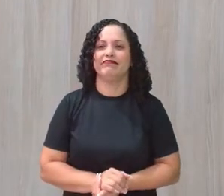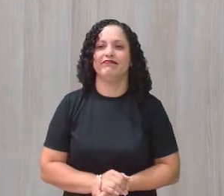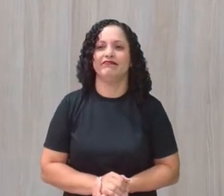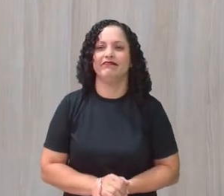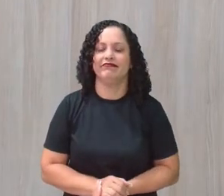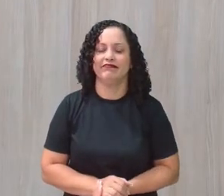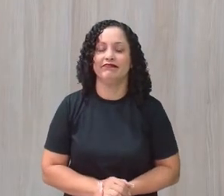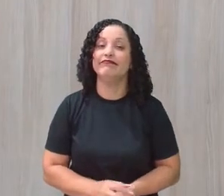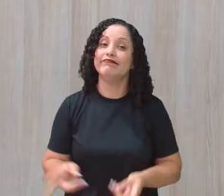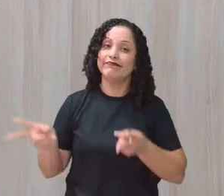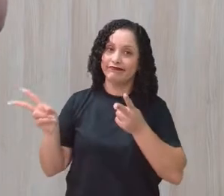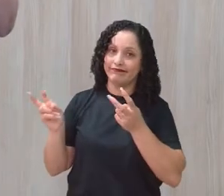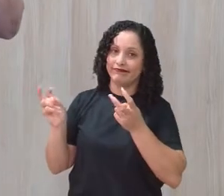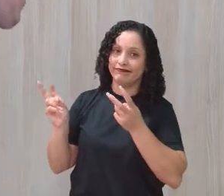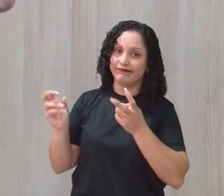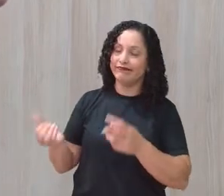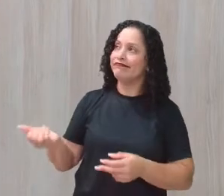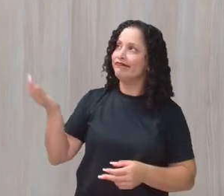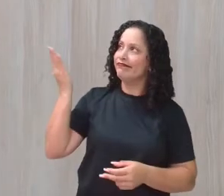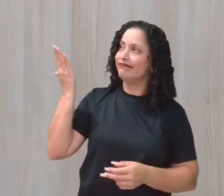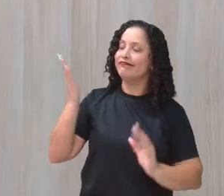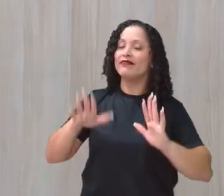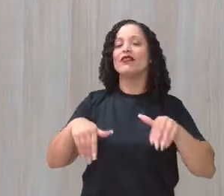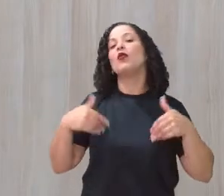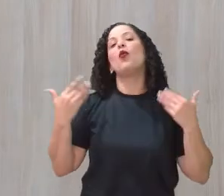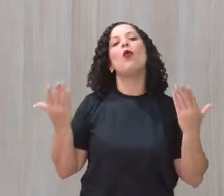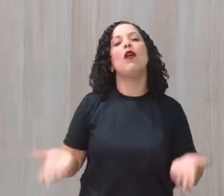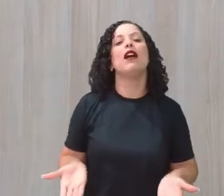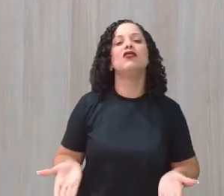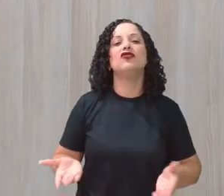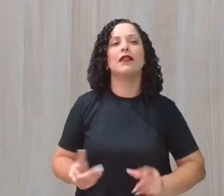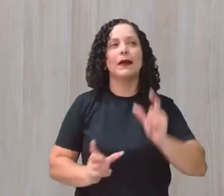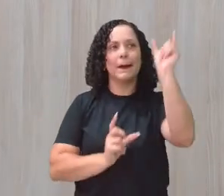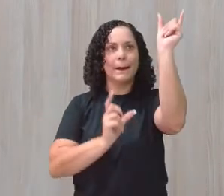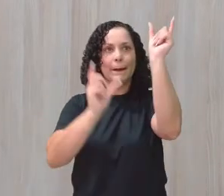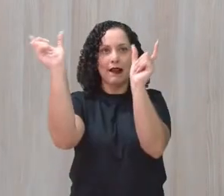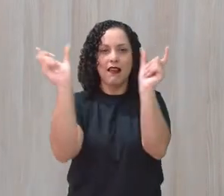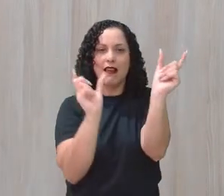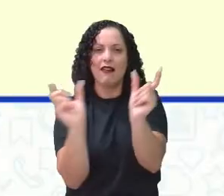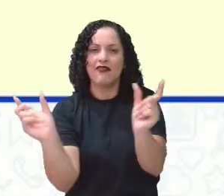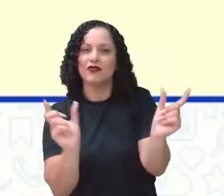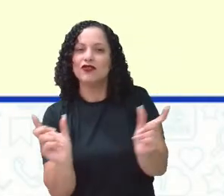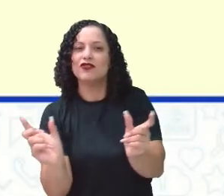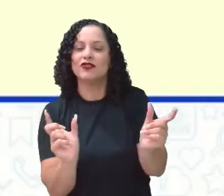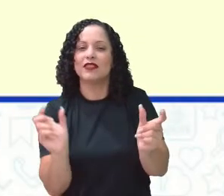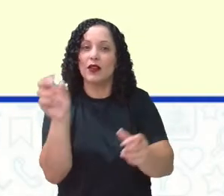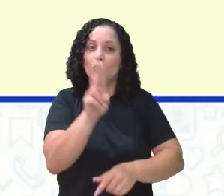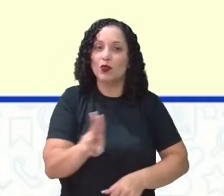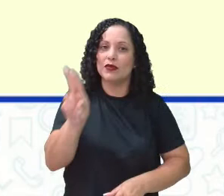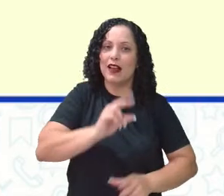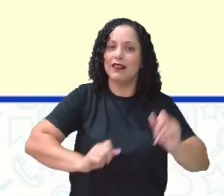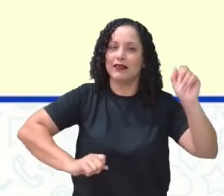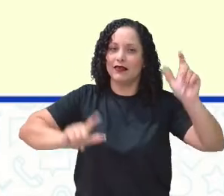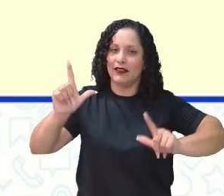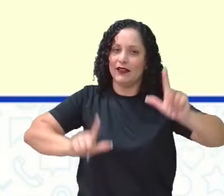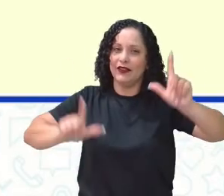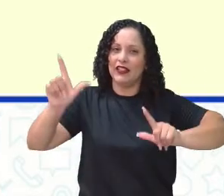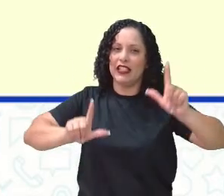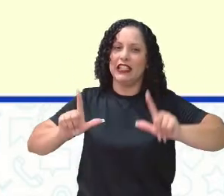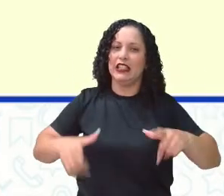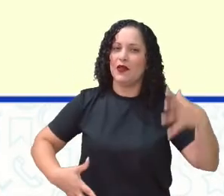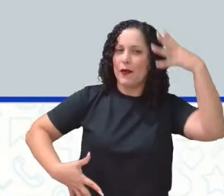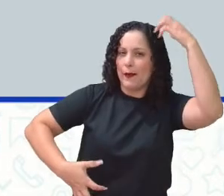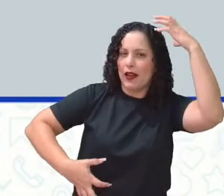percebemos aí, não é? Quais palavras são faladas na TV em que Caco percebe a falta da